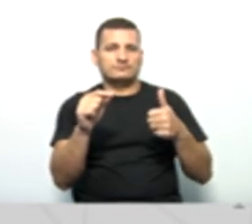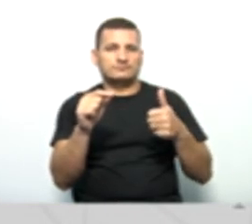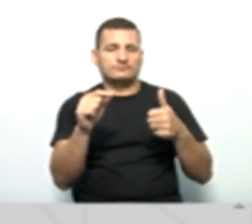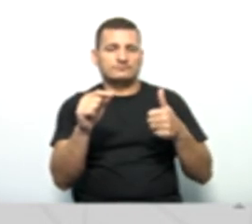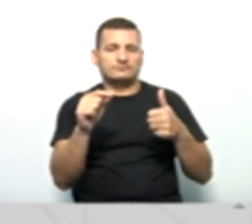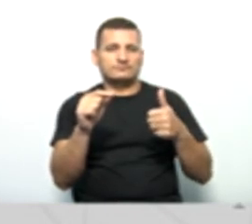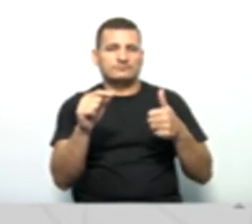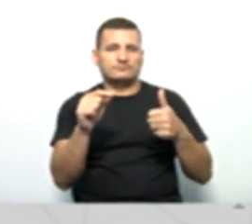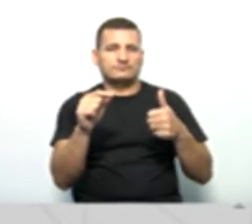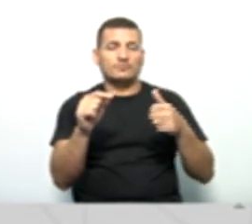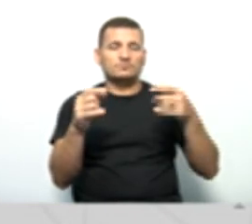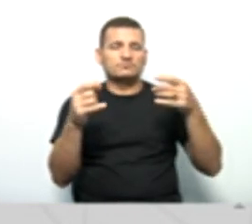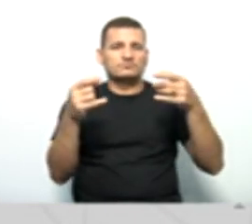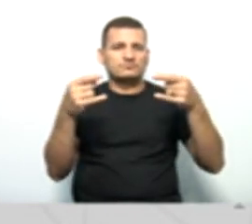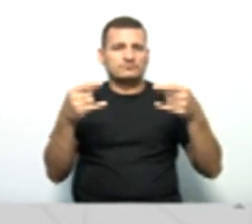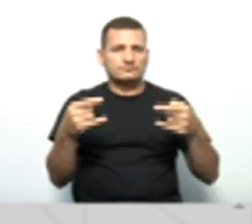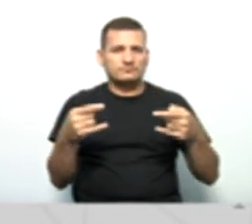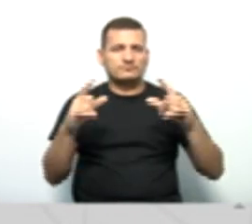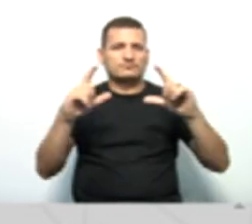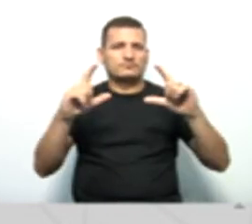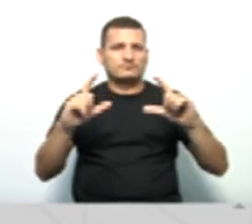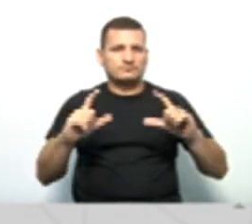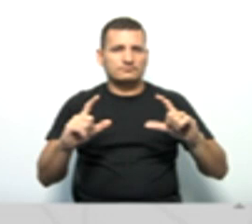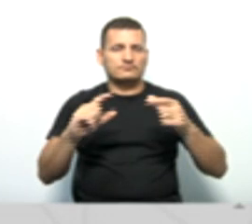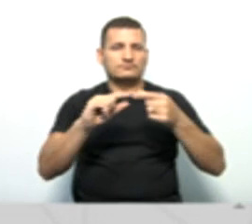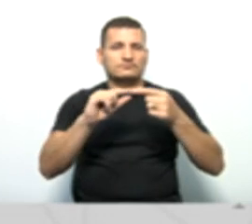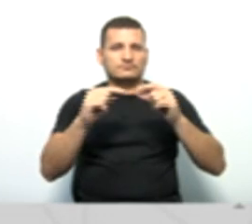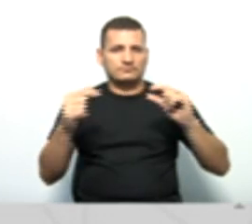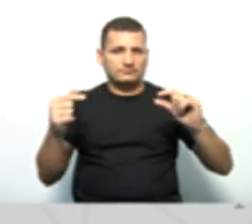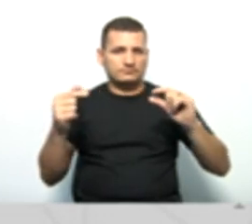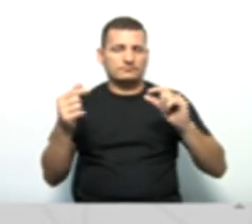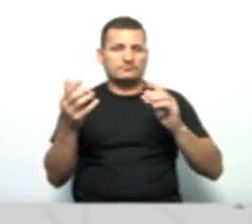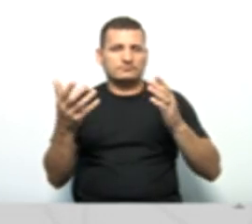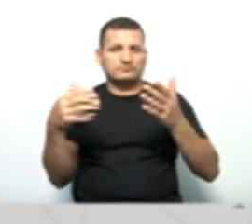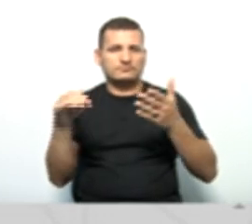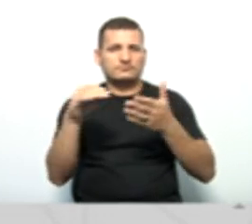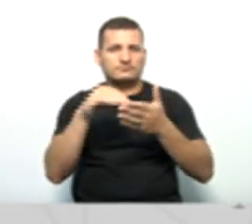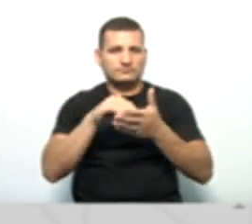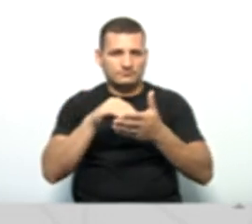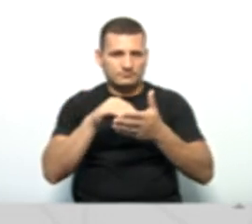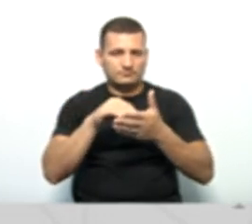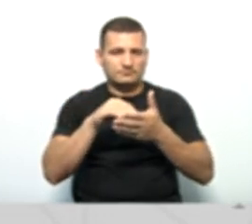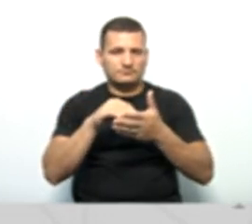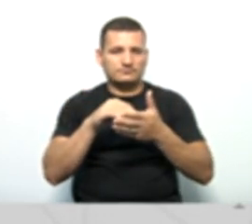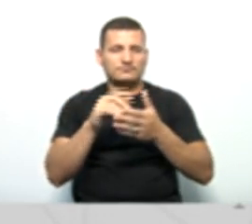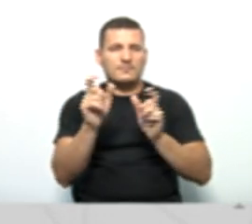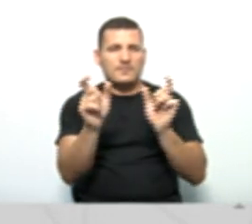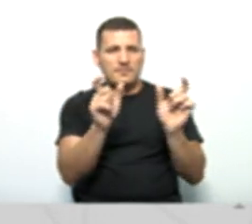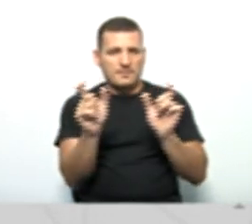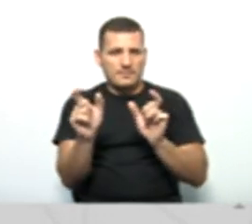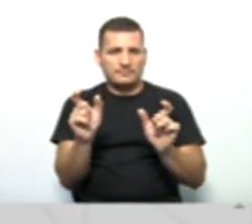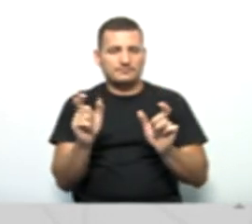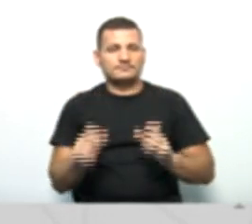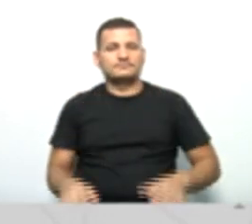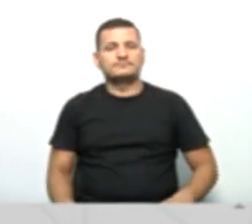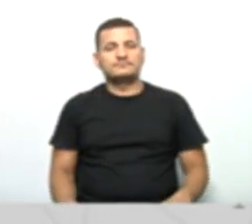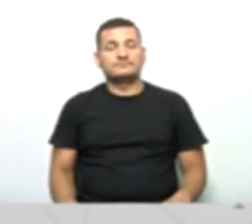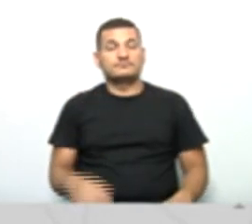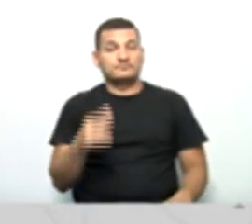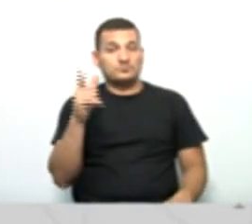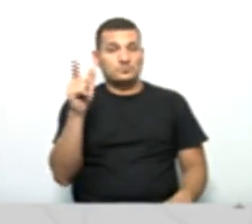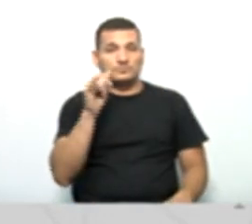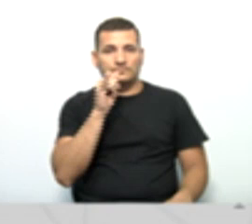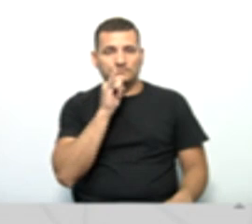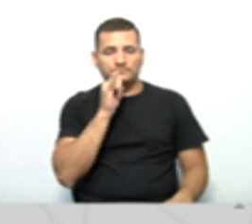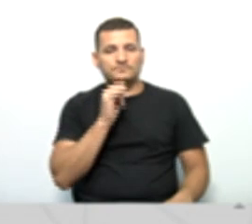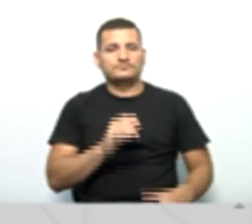as listas, tuplas, as estruturas de dados nos programas? É dessa maneira. Tem outro exemplo aqui que eu trouxe,